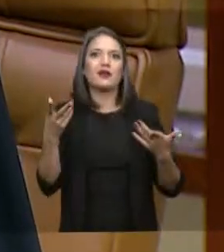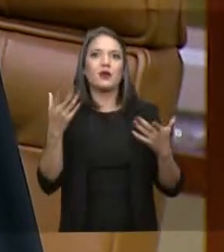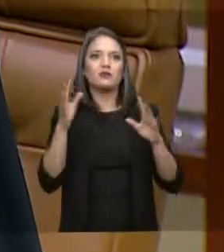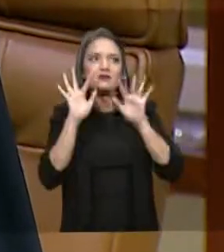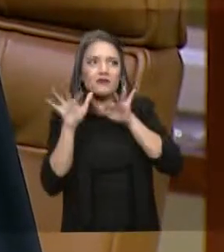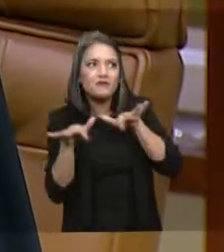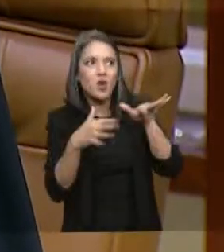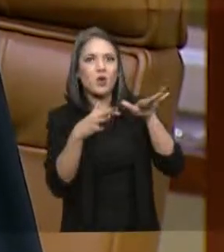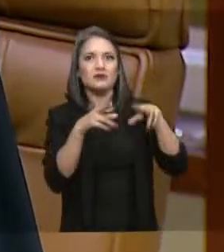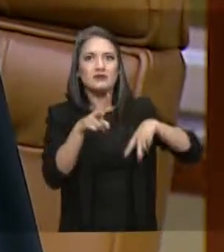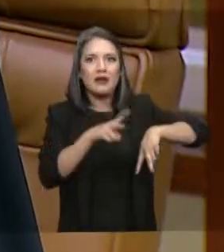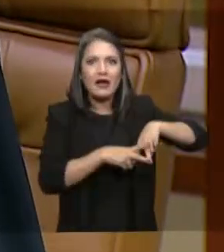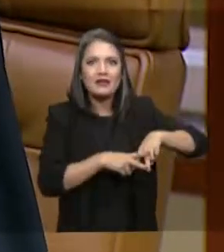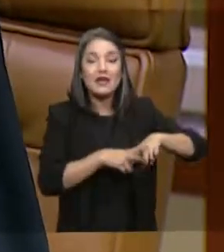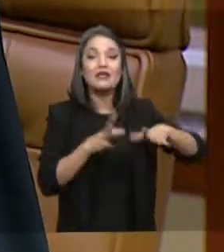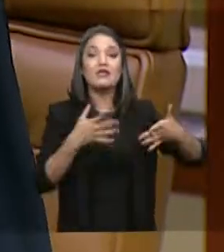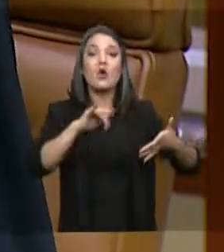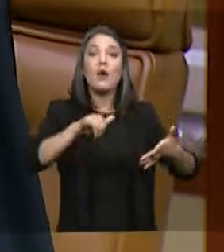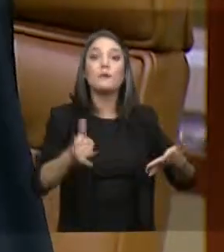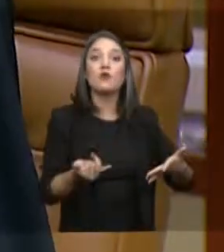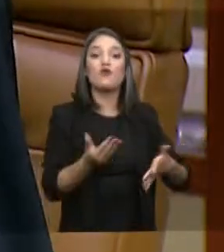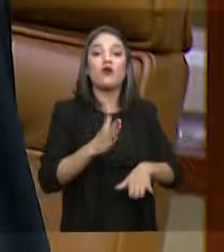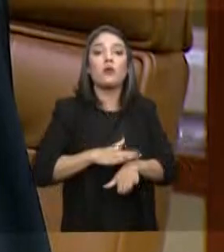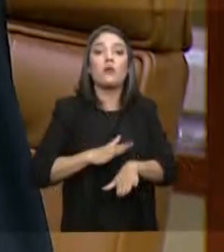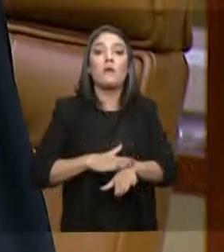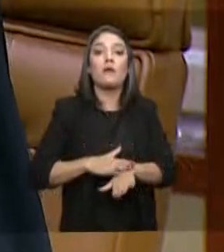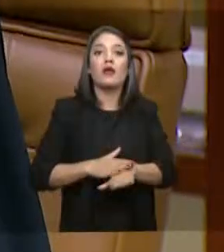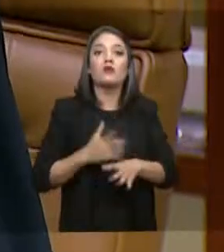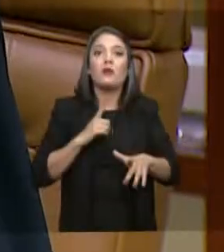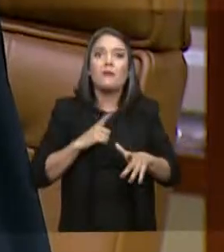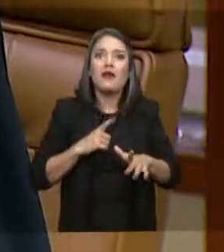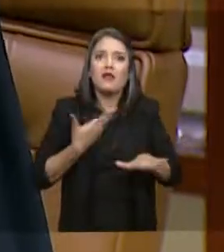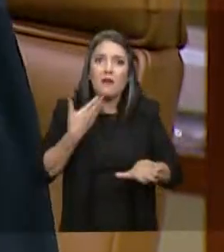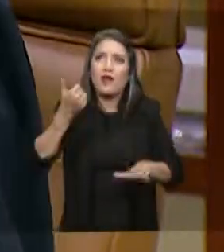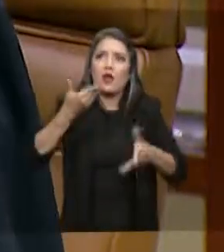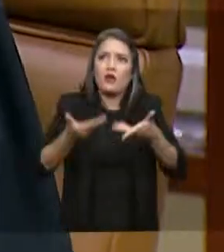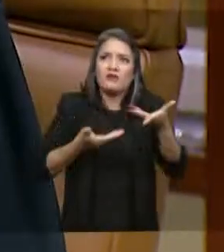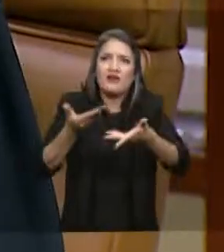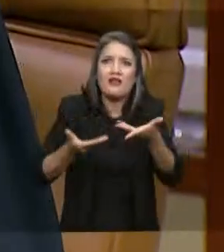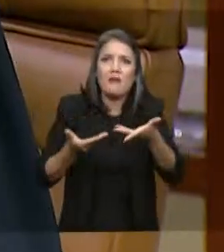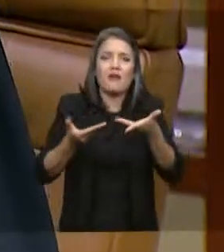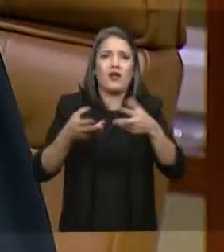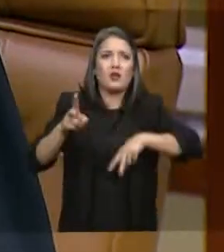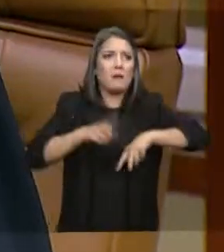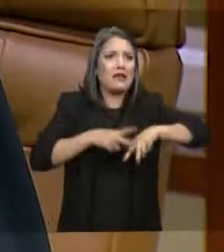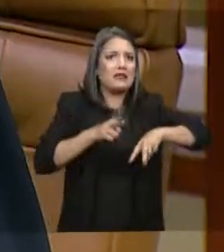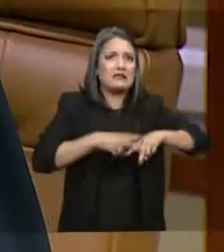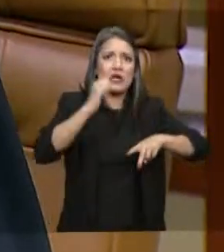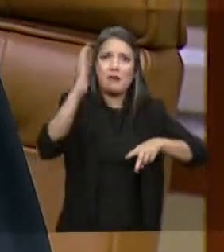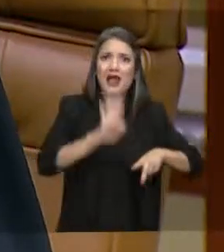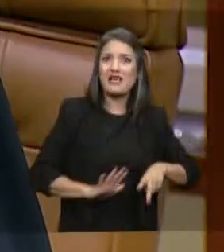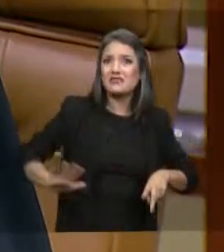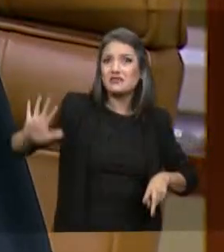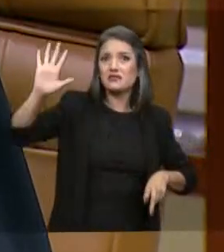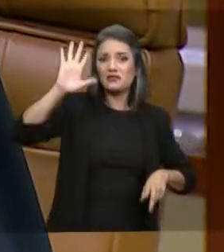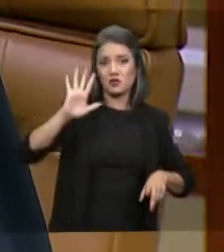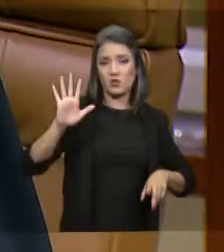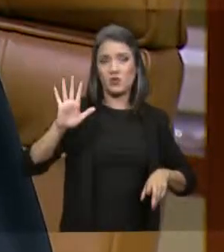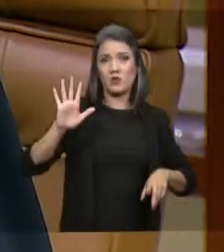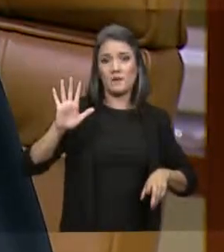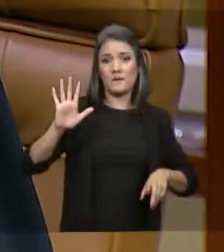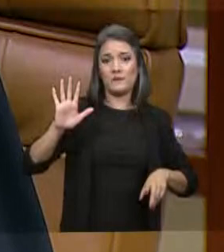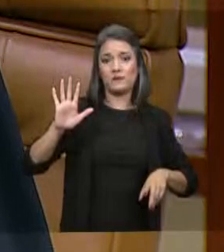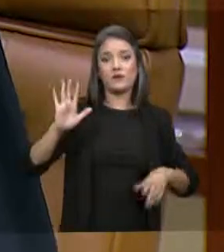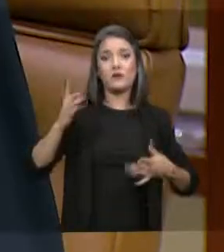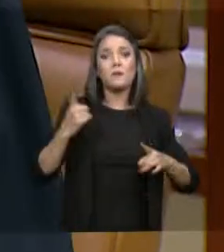avançar num tratamento mais Digno todo o sistema penitenciário aqueles que com aqueles que realizaram